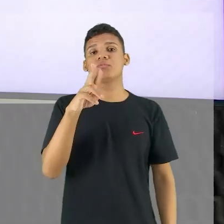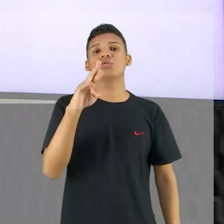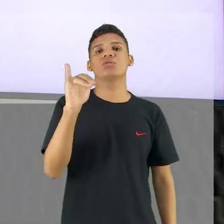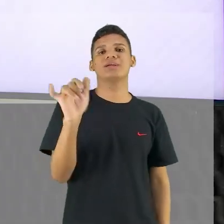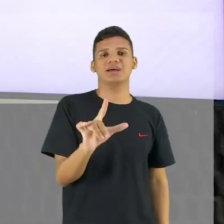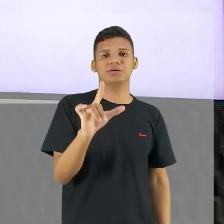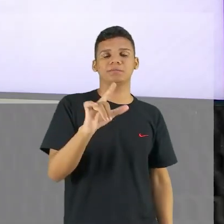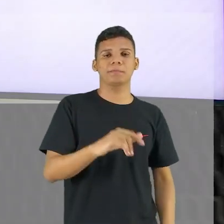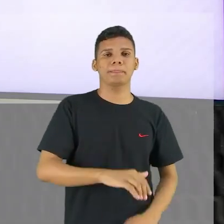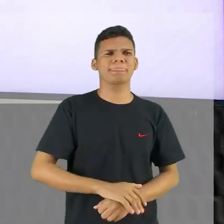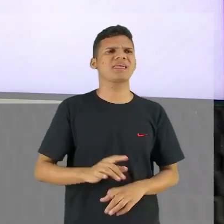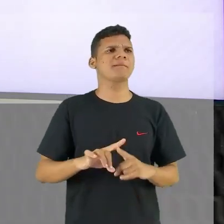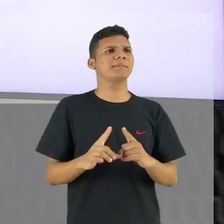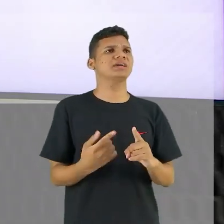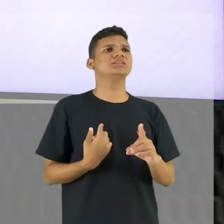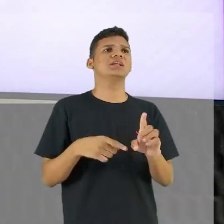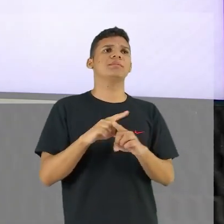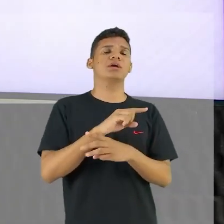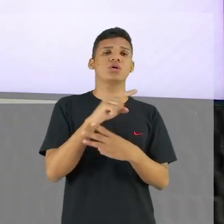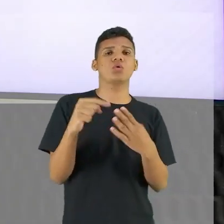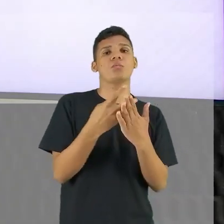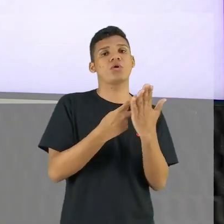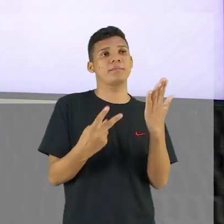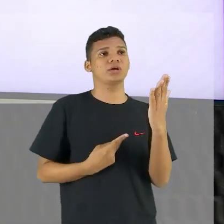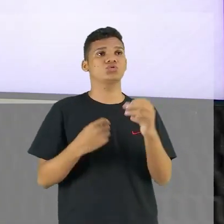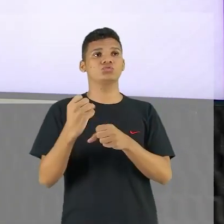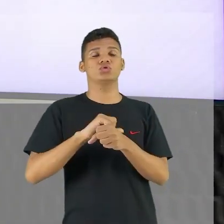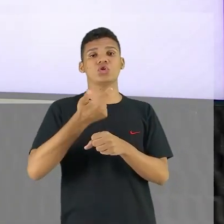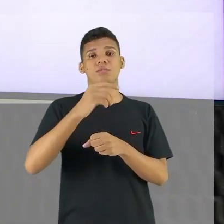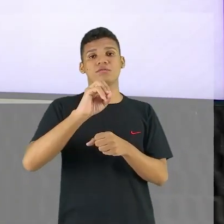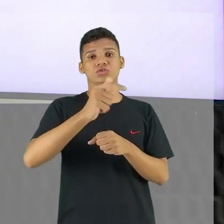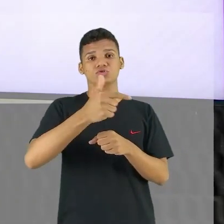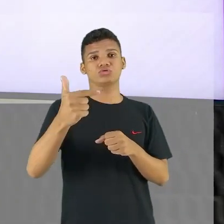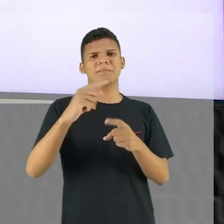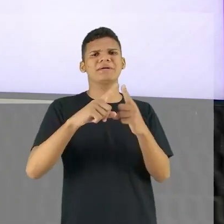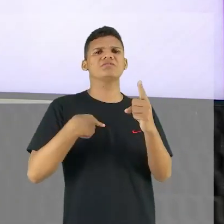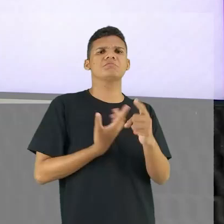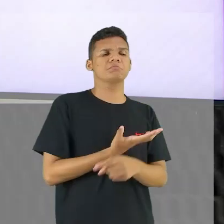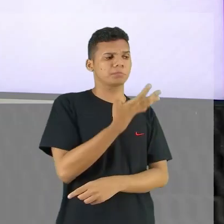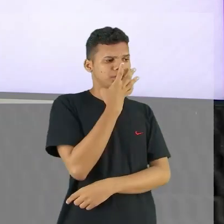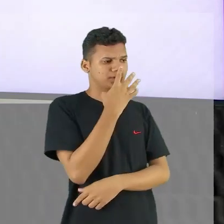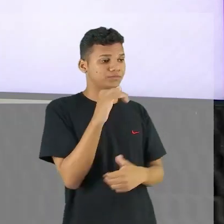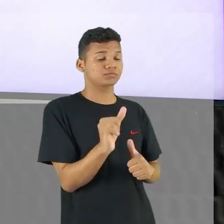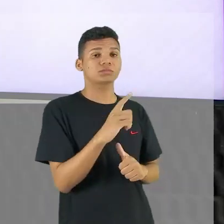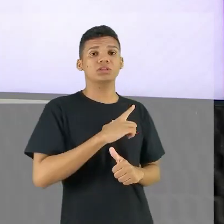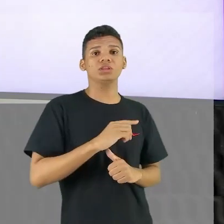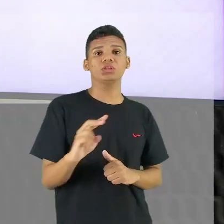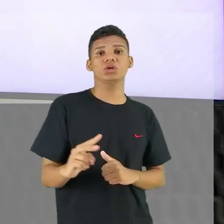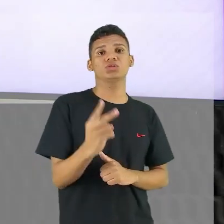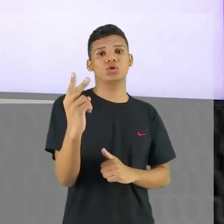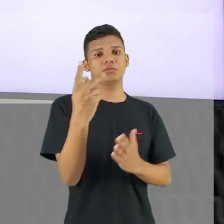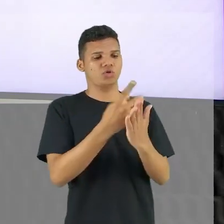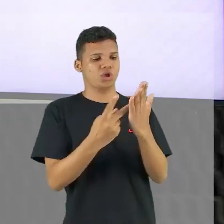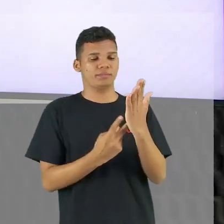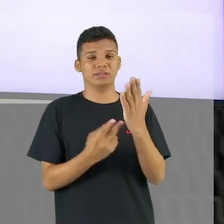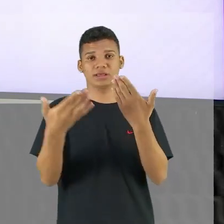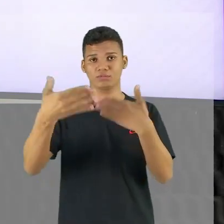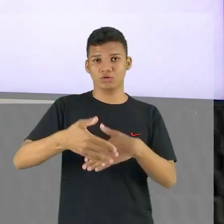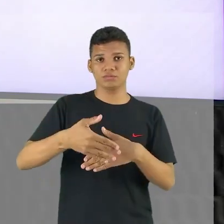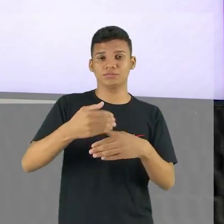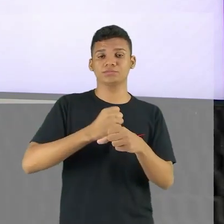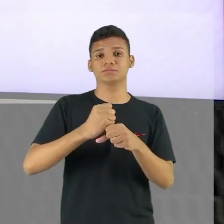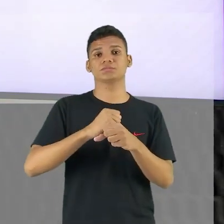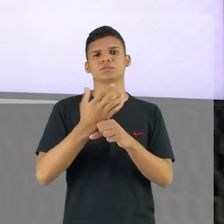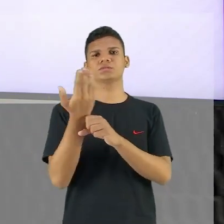Mais um poema do Enem de 2022, então olha que eu analisei com vocês. 2 poemas da prova do ano passado, do Enem